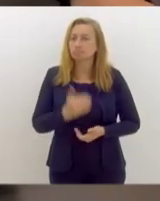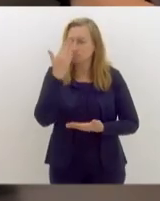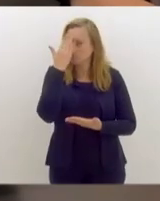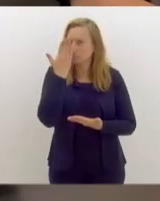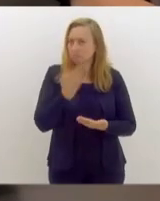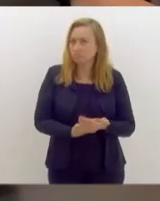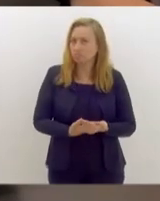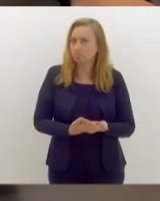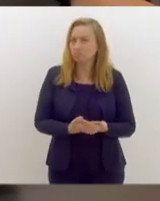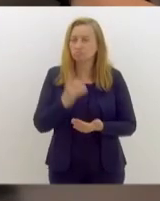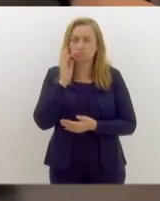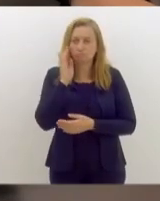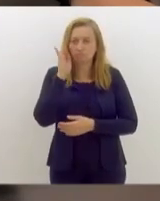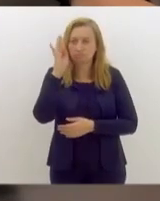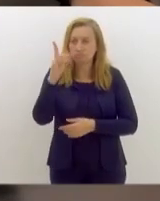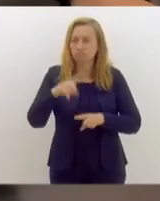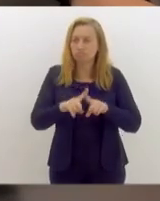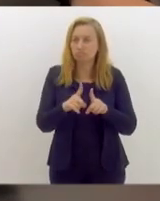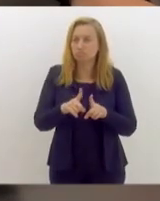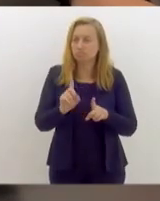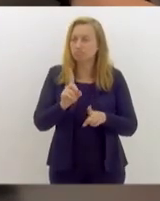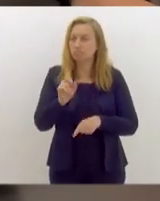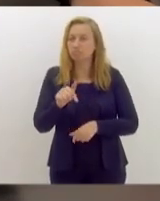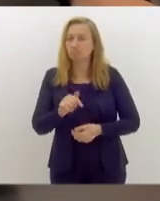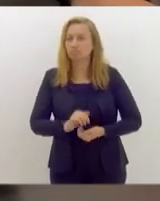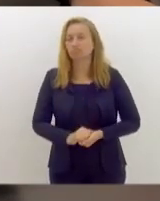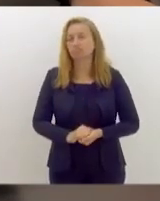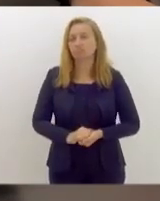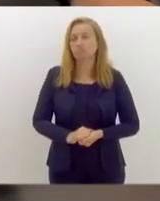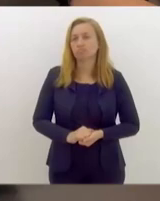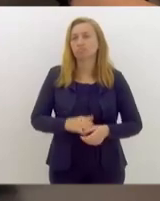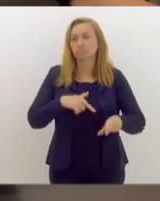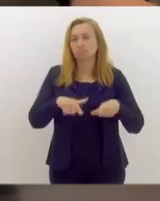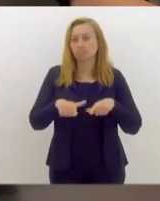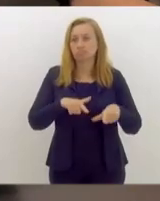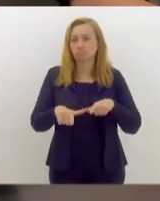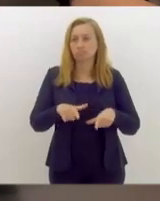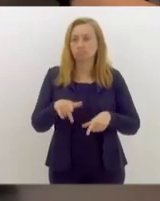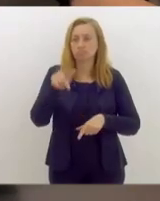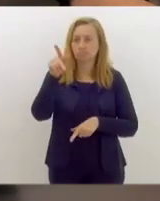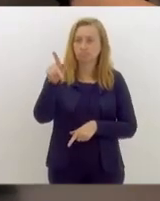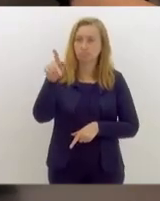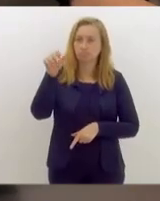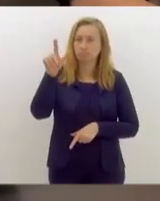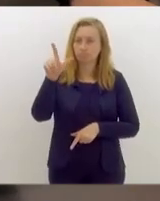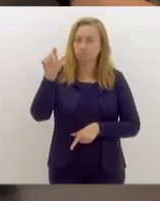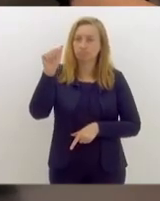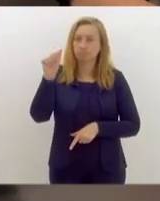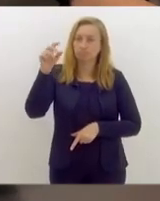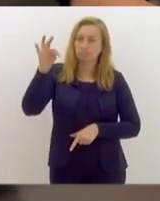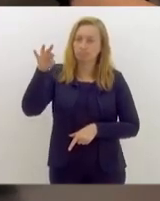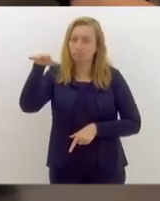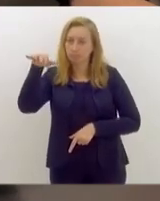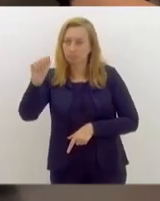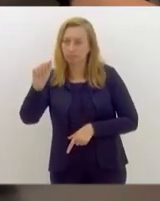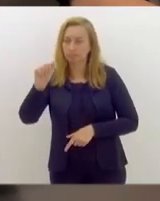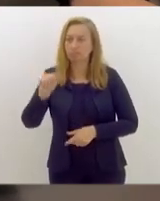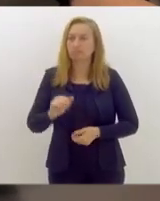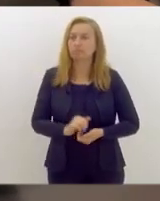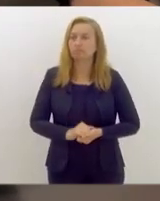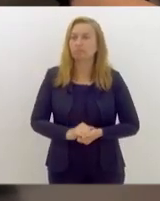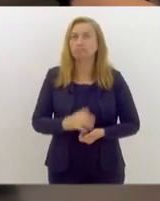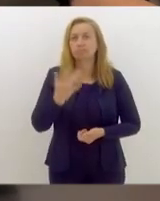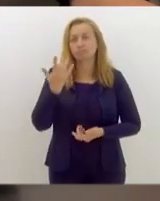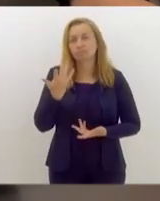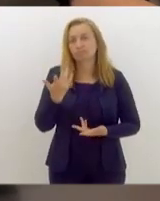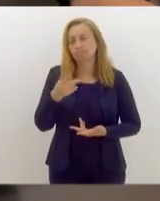acreditam que têm um sonho, mas é uma ilusão. Né? O trabalho plataformizado, na verdade, é uma que se é